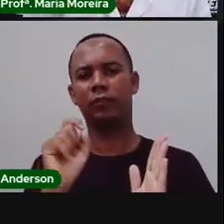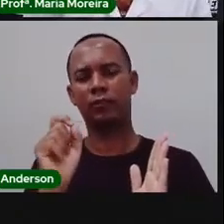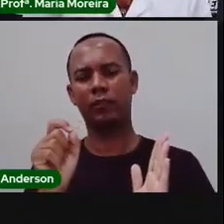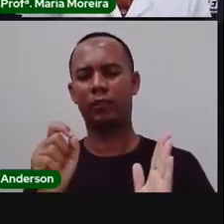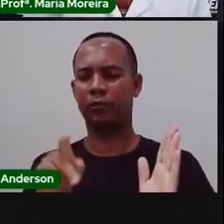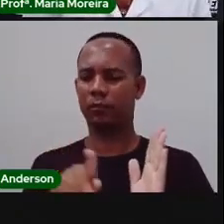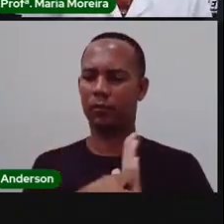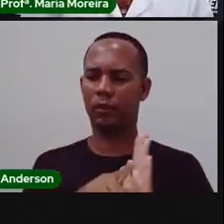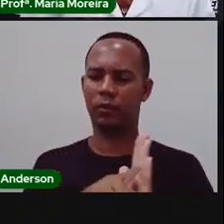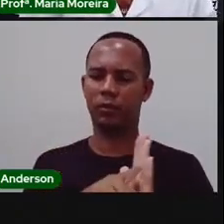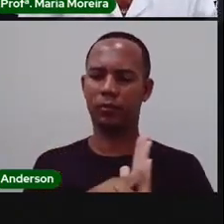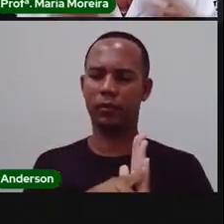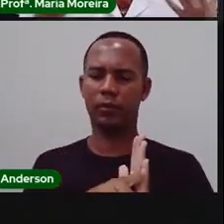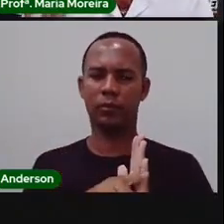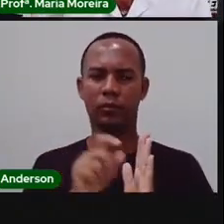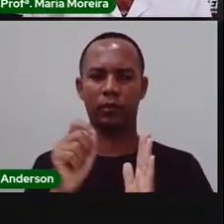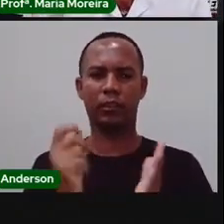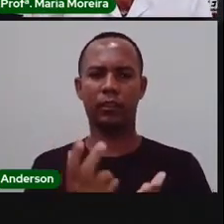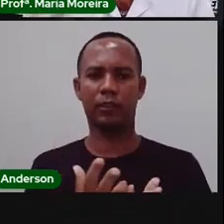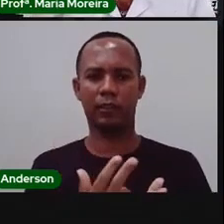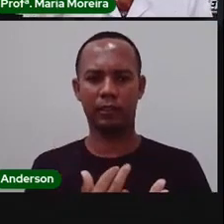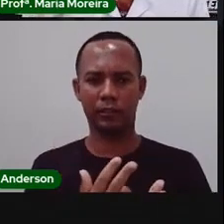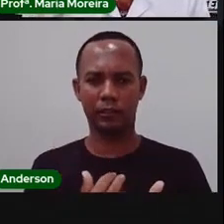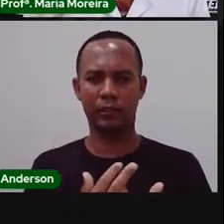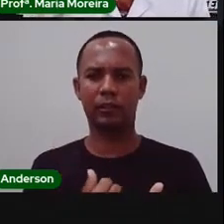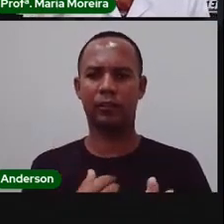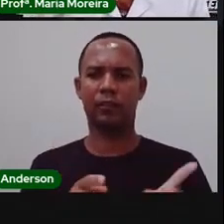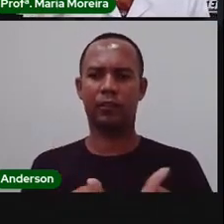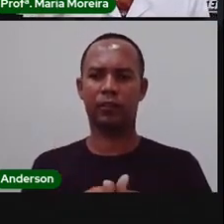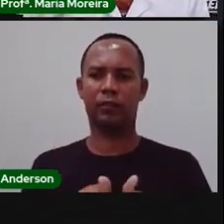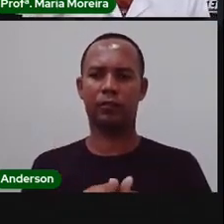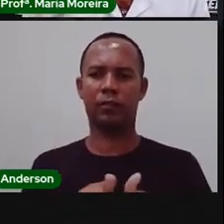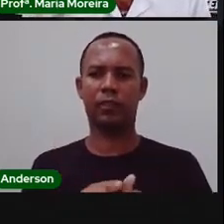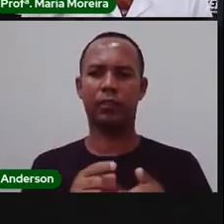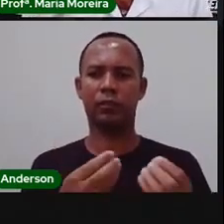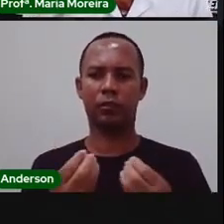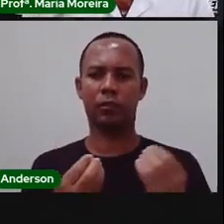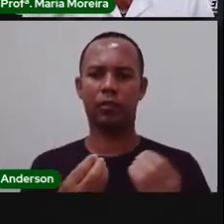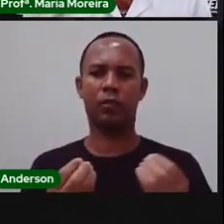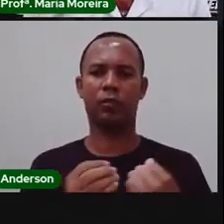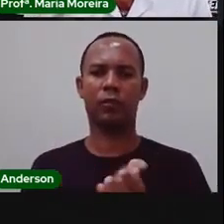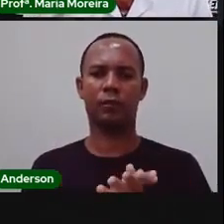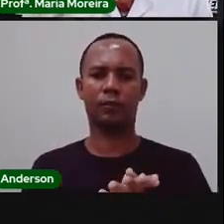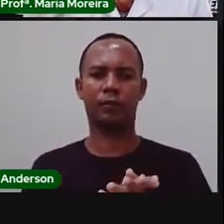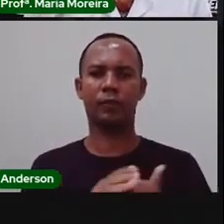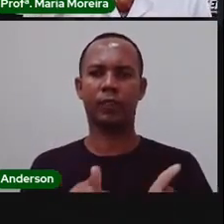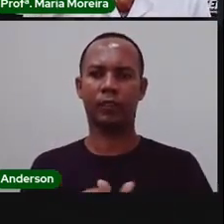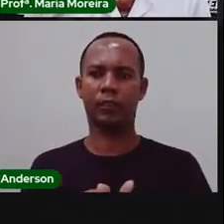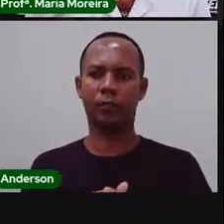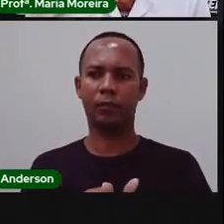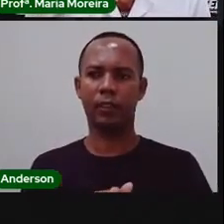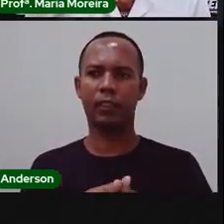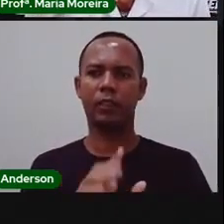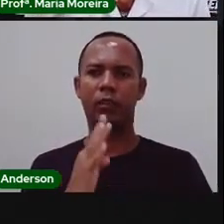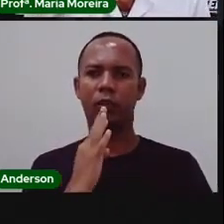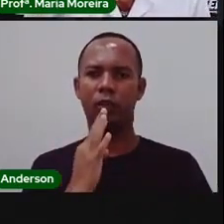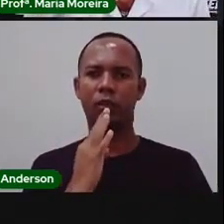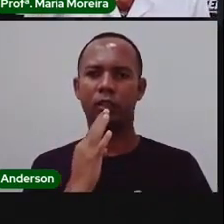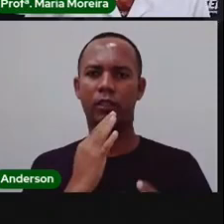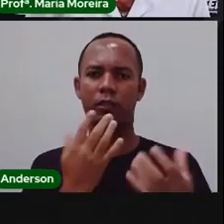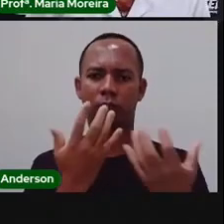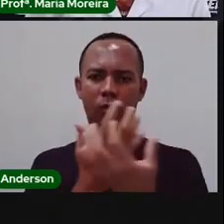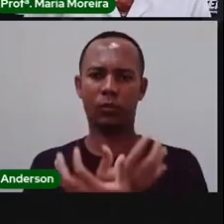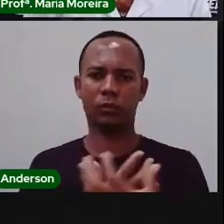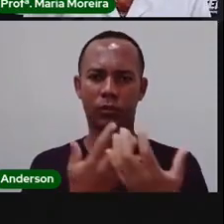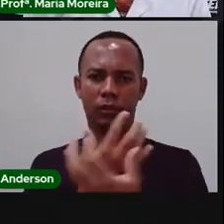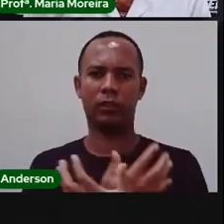que vocês consideraram, e façam um desenho ilustrativo sobre isso. E se vocês, de fato, reconhecem na música todas